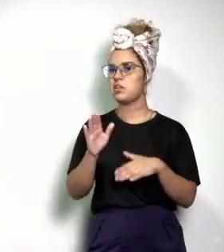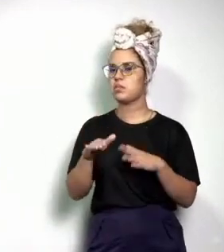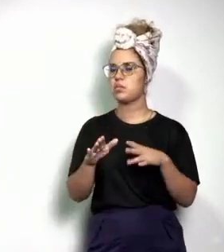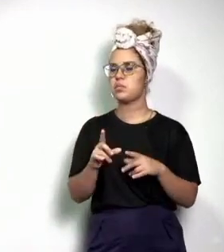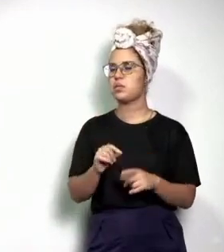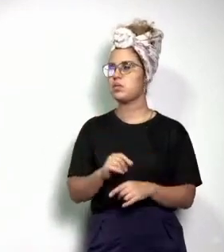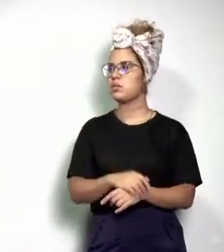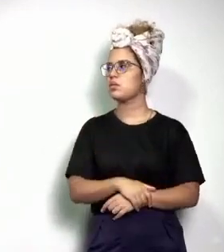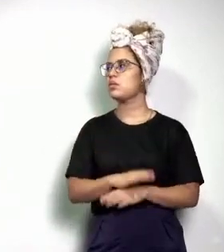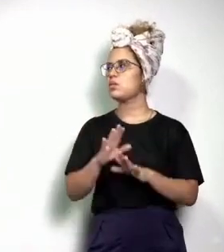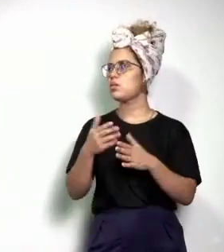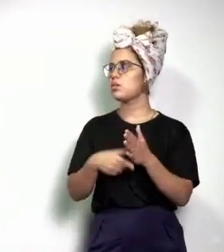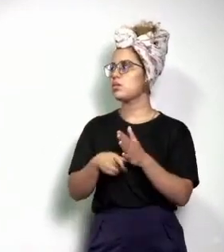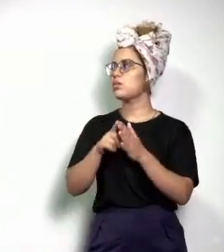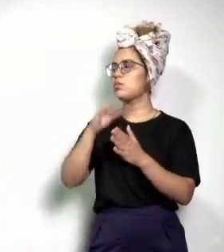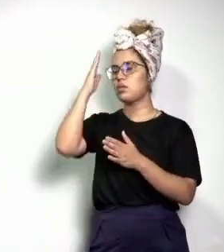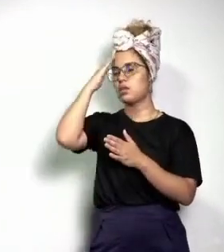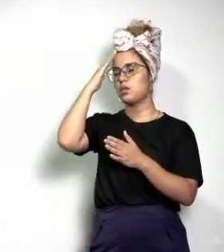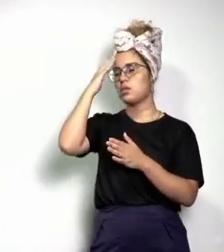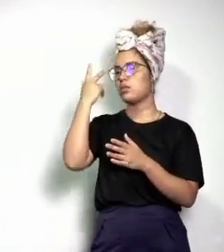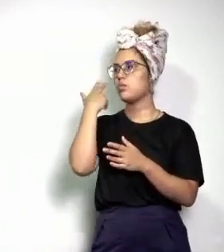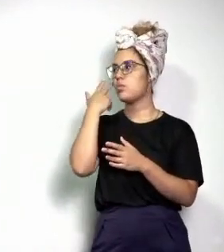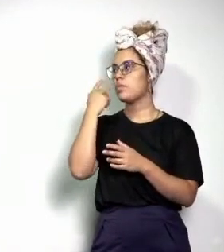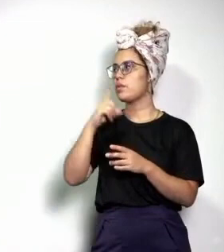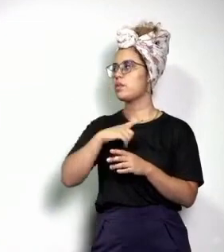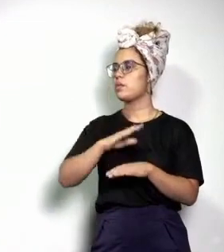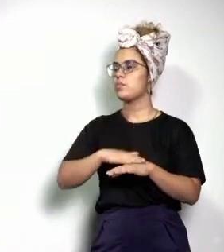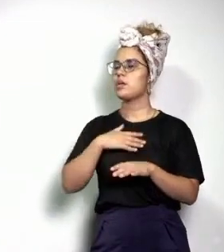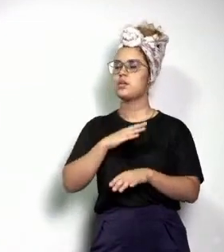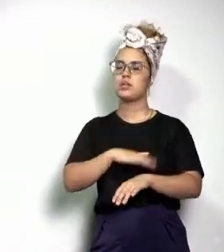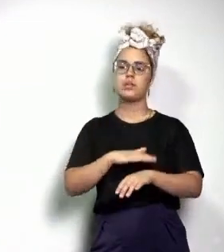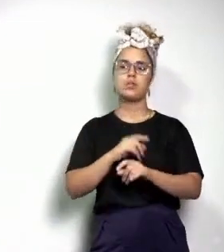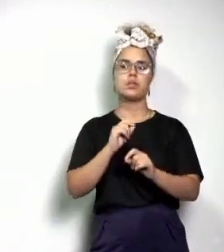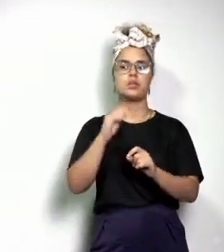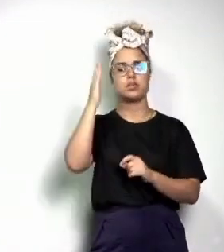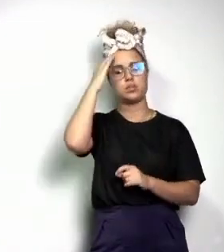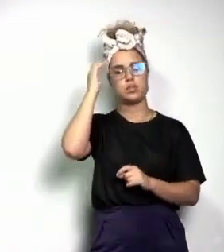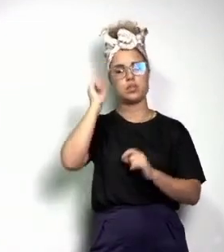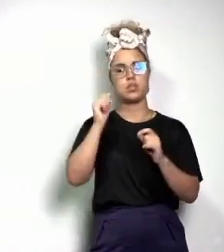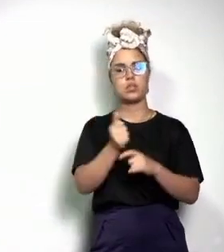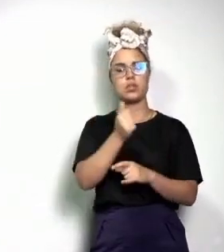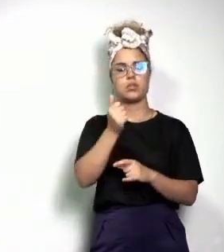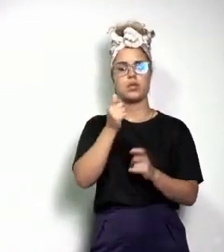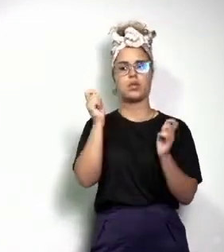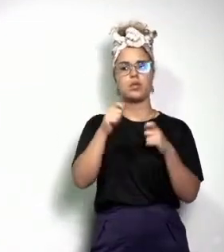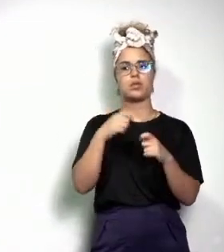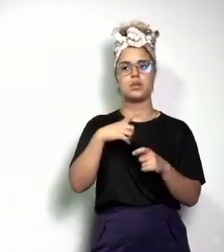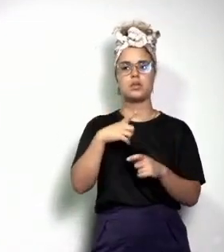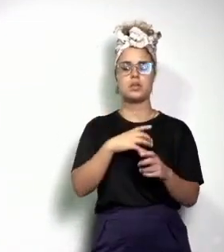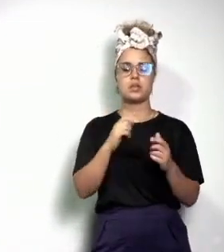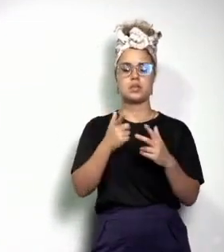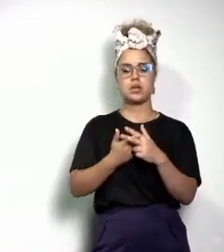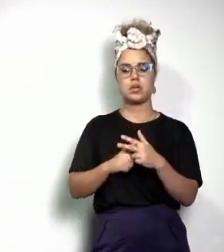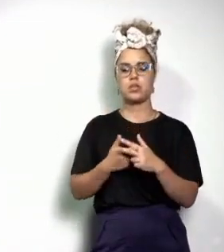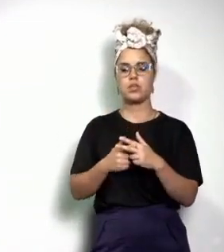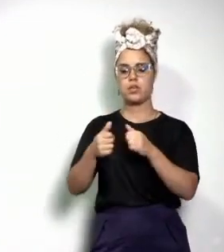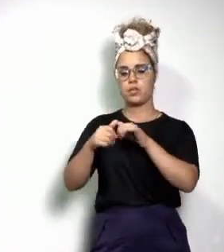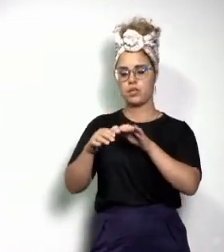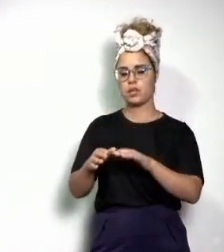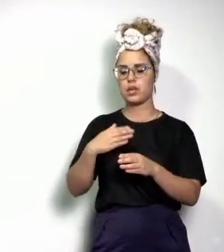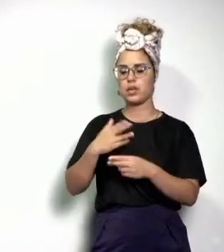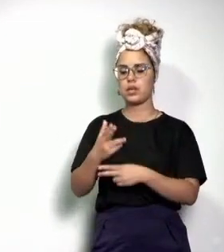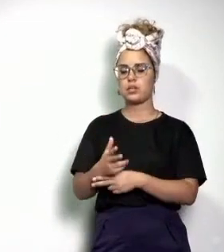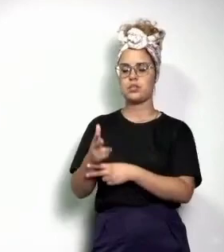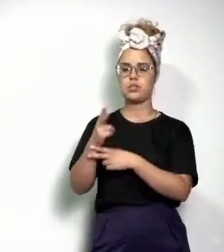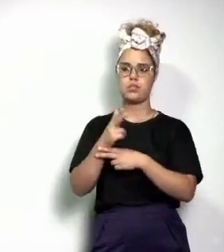Quando a gente está nessa pré, costuma levar bem mais tempo, até porque a gente vai pensar a melhor forma desse setup ficar durante a filmagem.